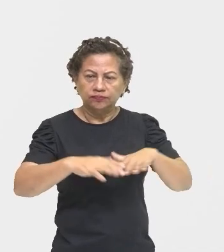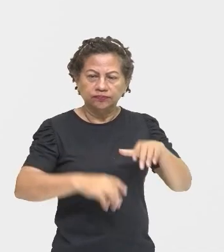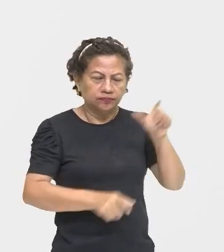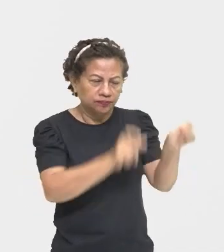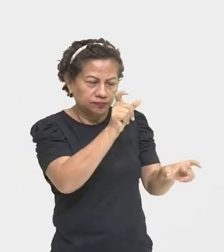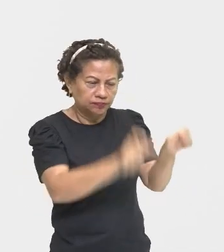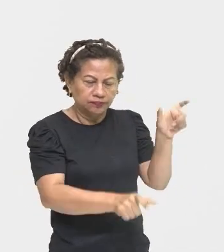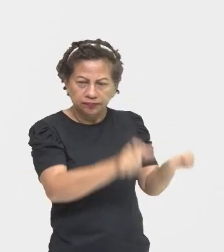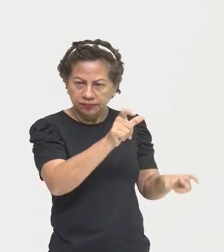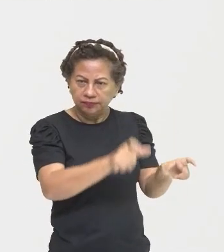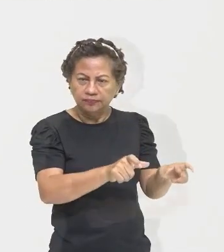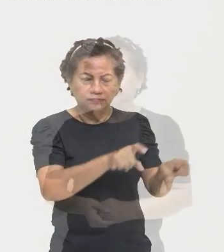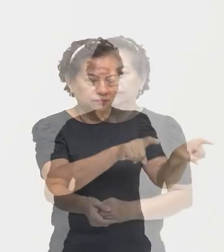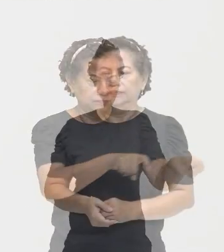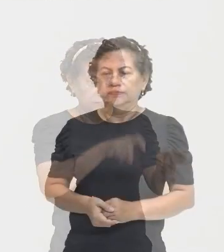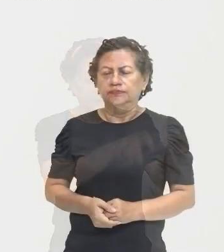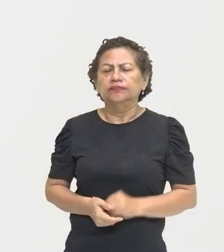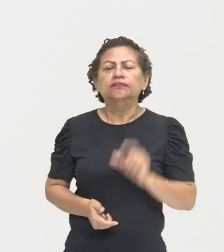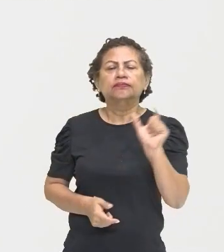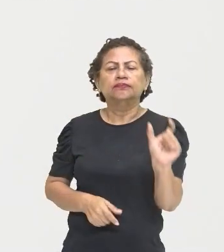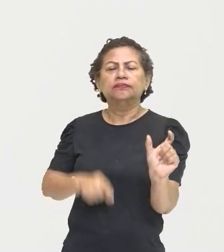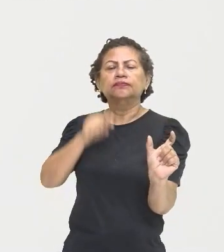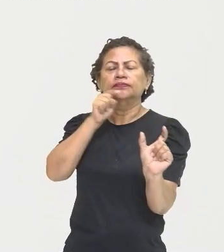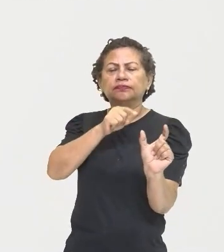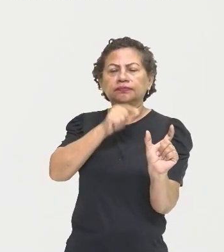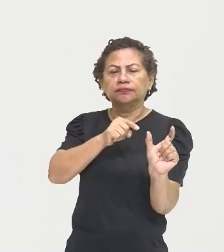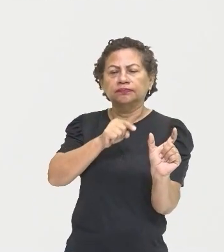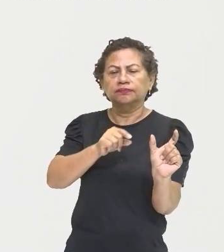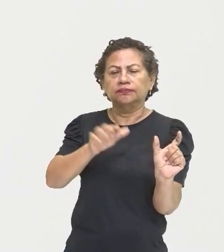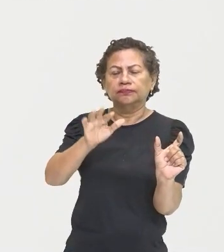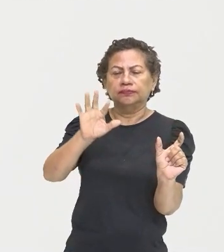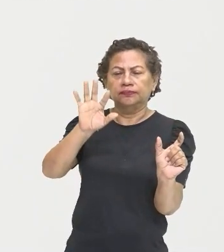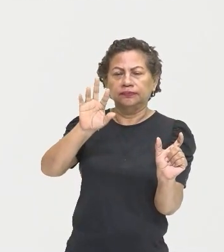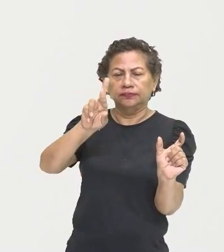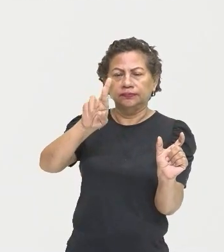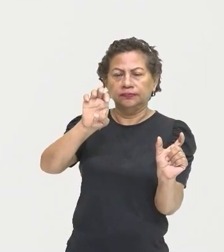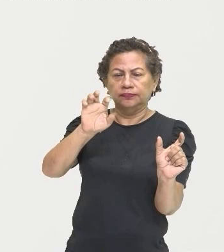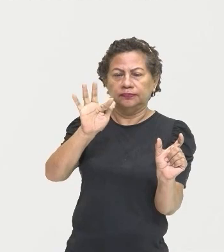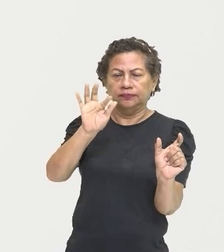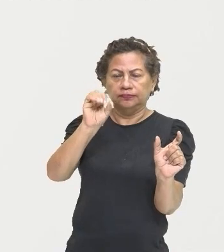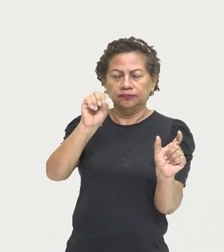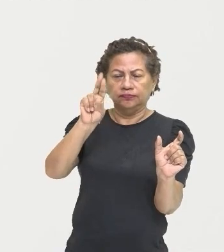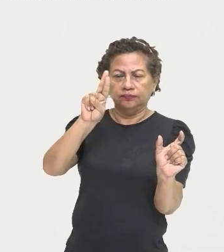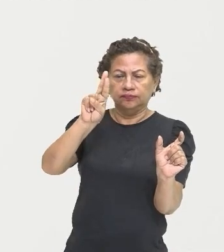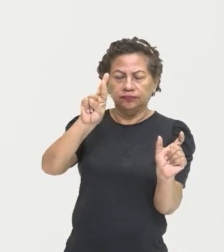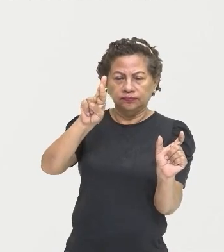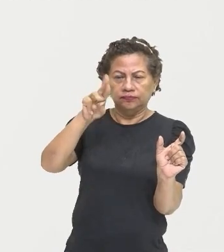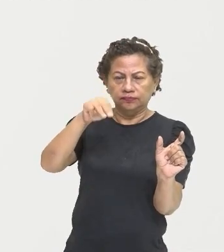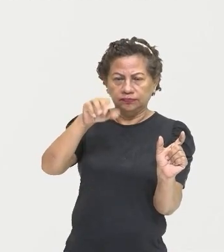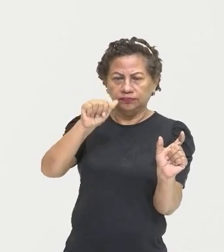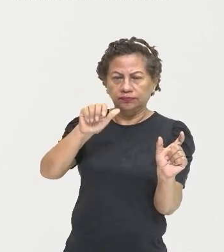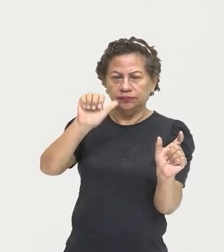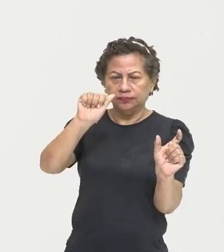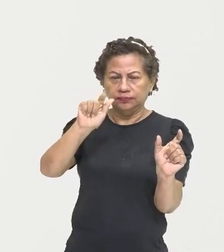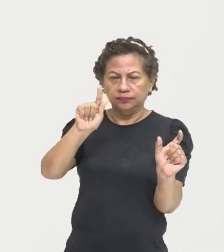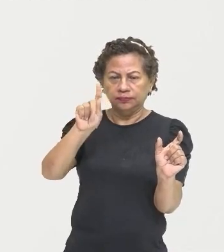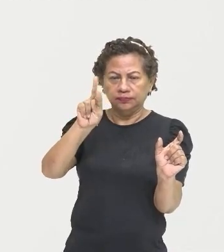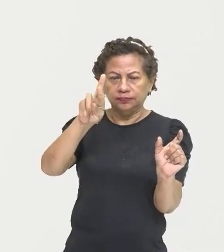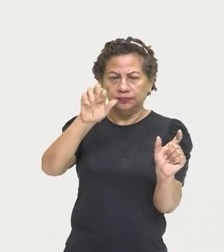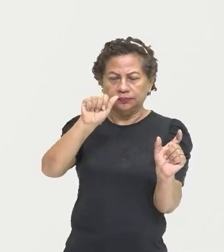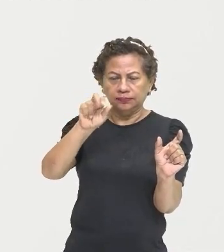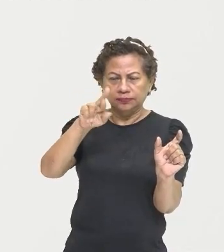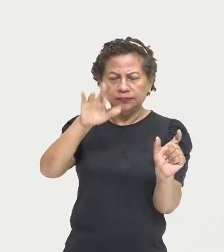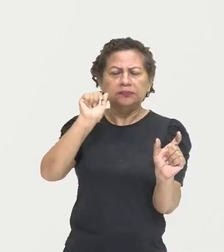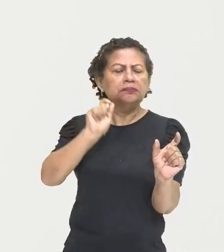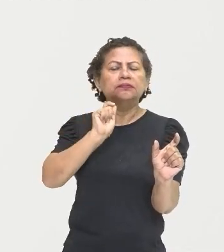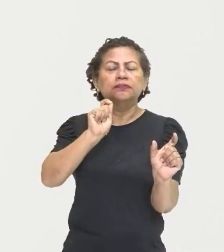A reforma agrária, tá bom? A gente vai bater sempre nessa tecla, a reforma agrária é a principal bandeira de